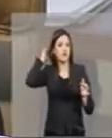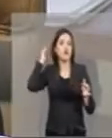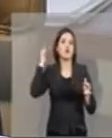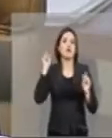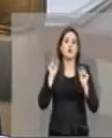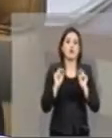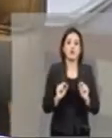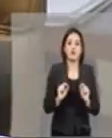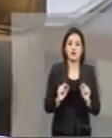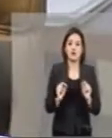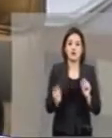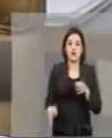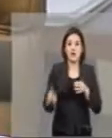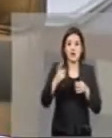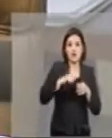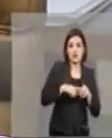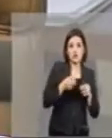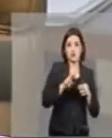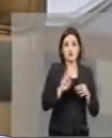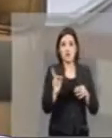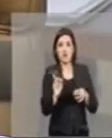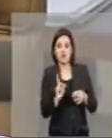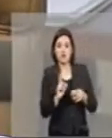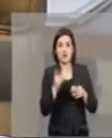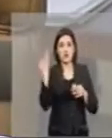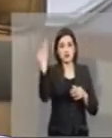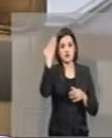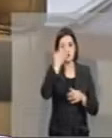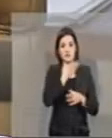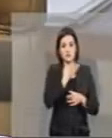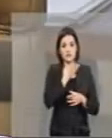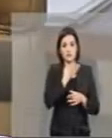devolução ou não, posterior ou anterior, como Vossa Excelência afirma,